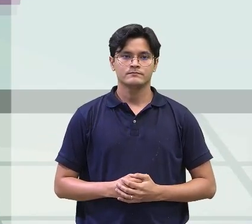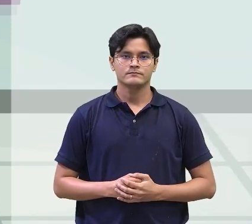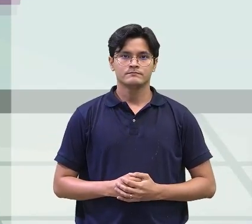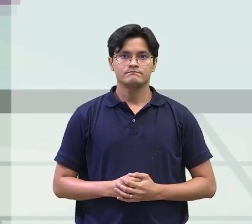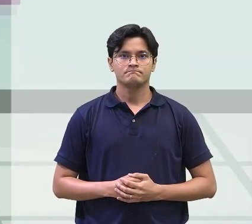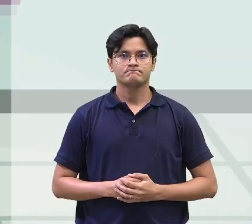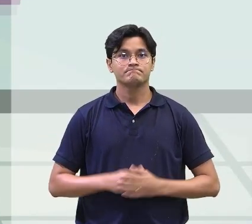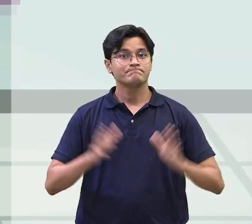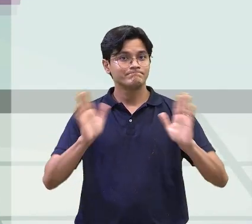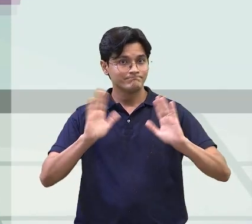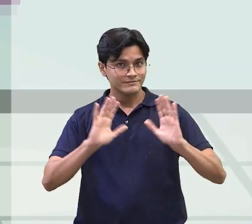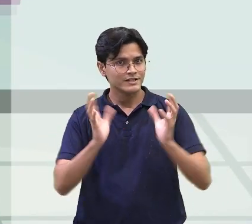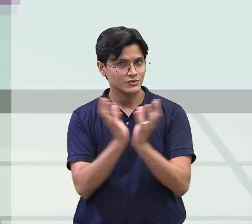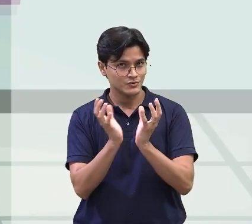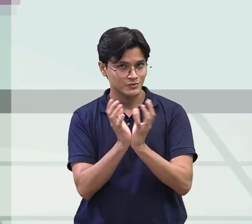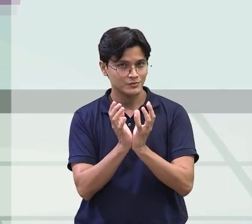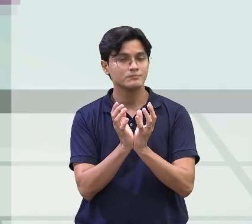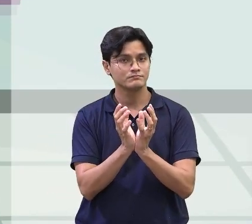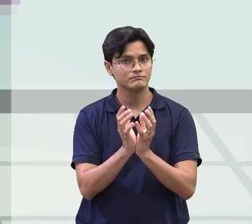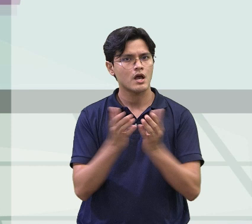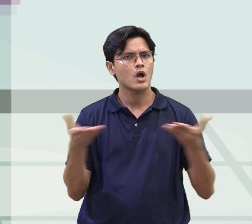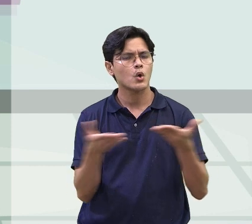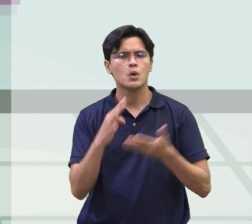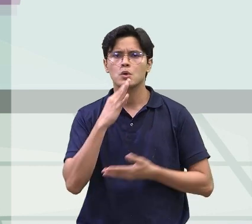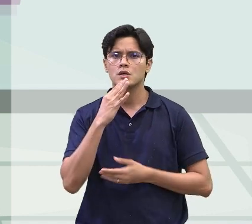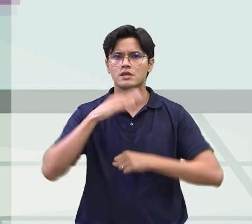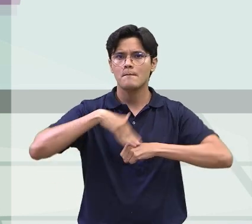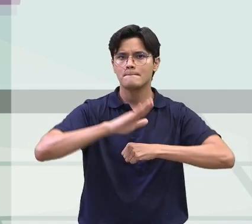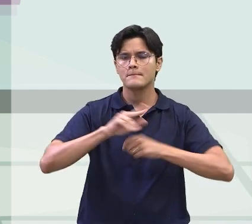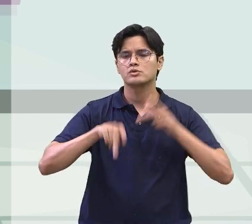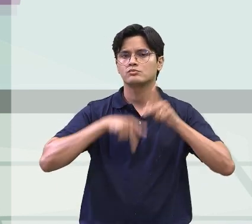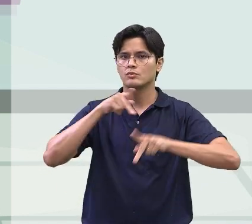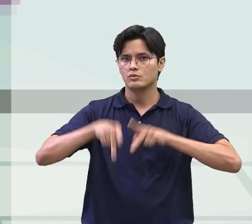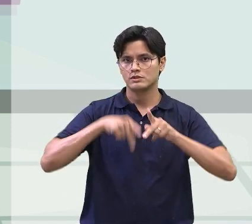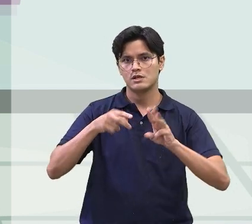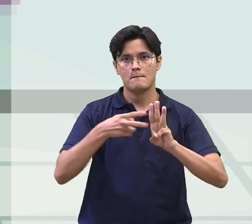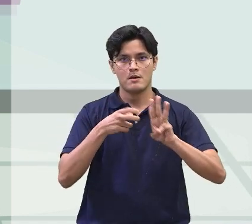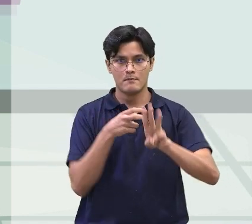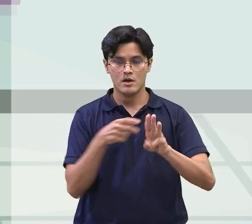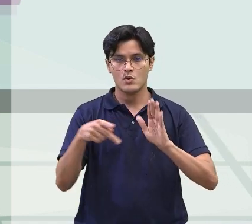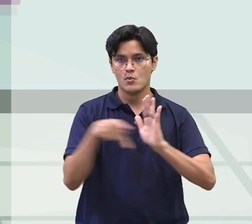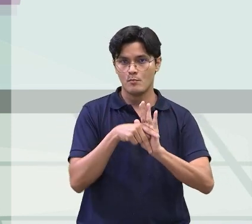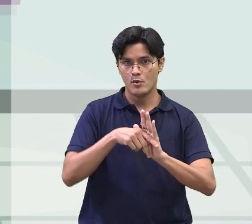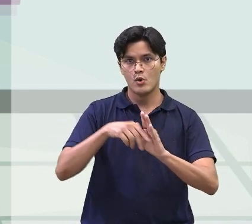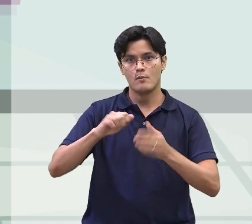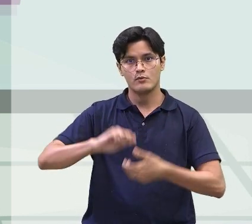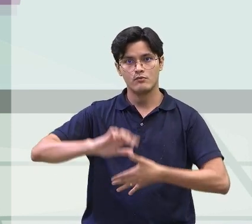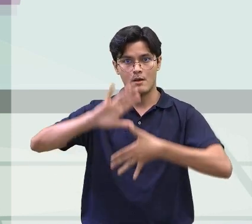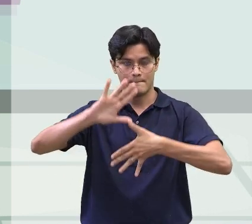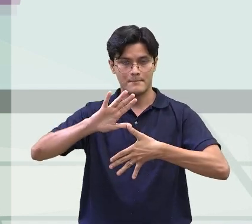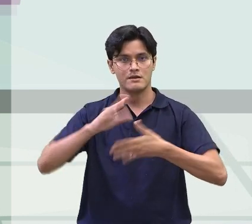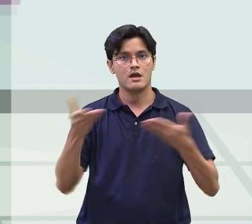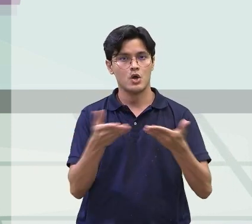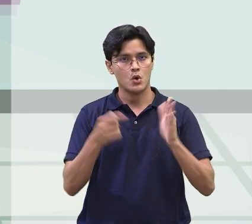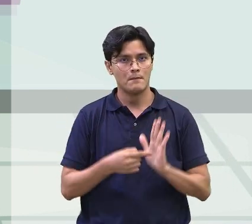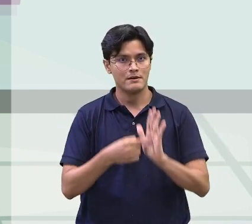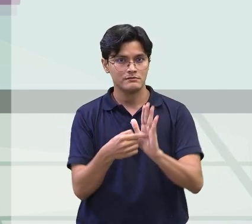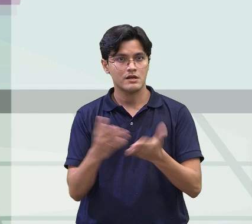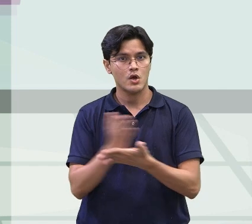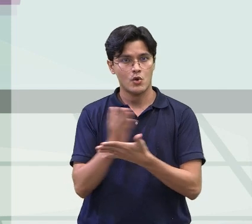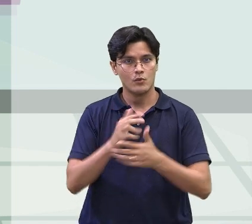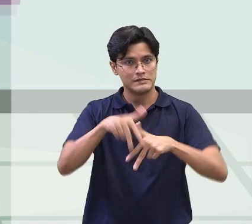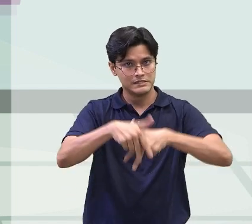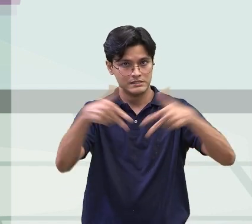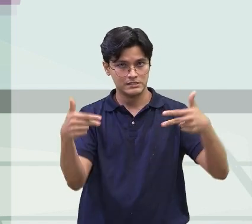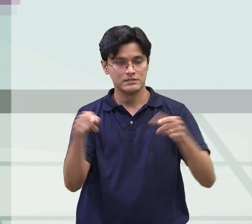E aí, turma? Para conhecermos mais as populações que estão na América, irei apresentar algumas etnias e povos que